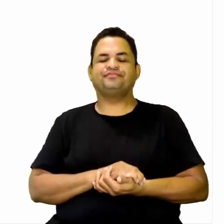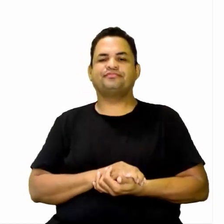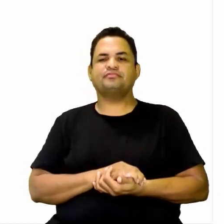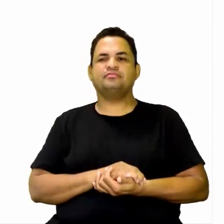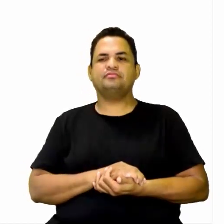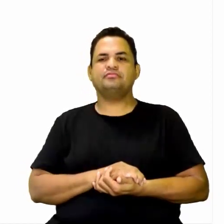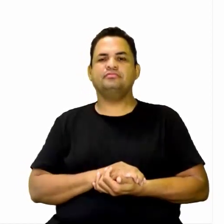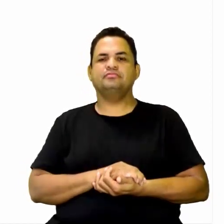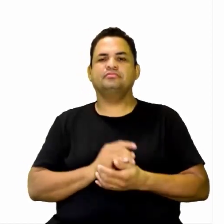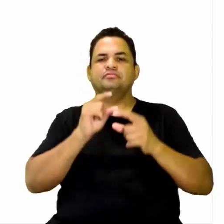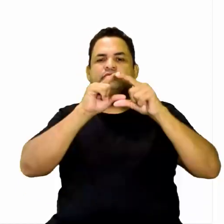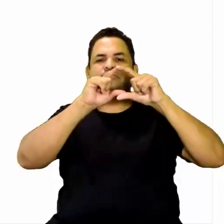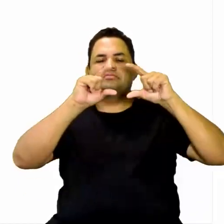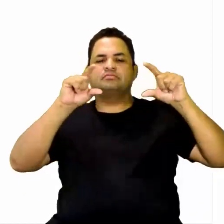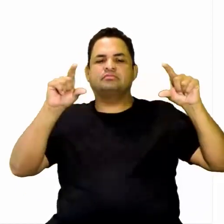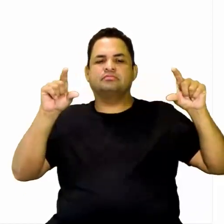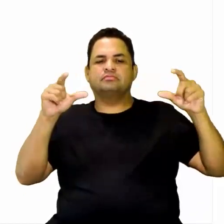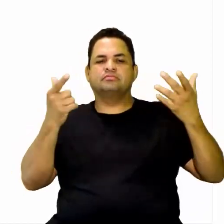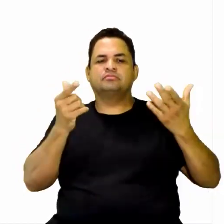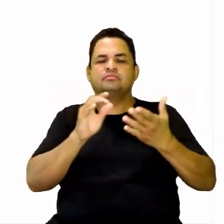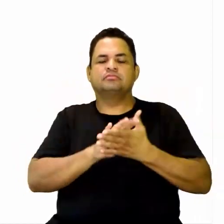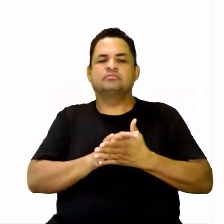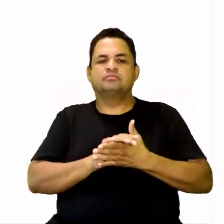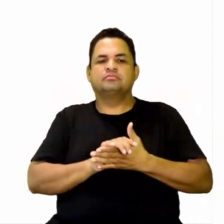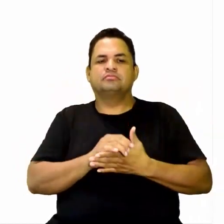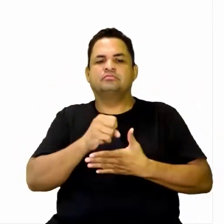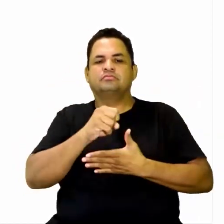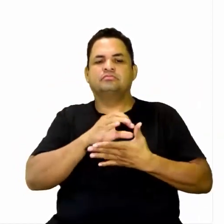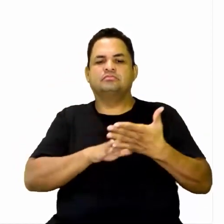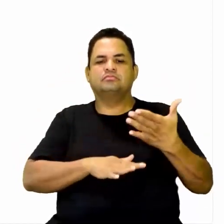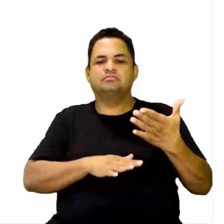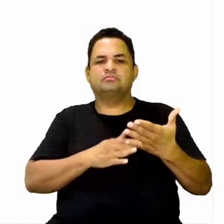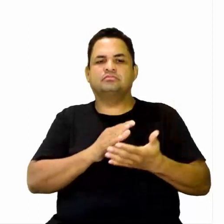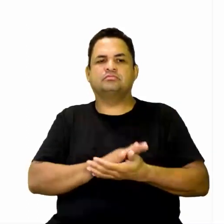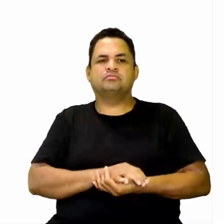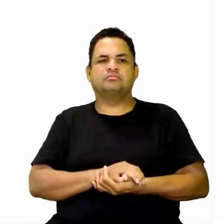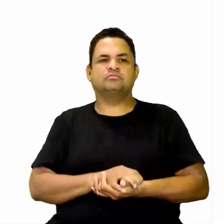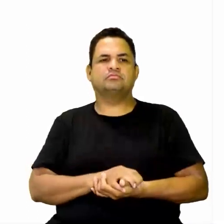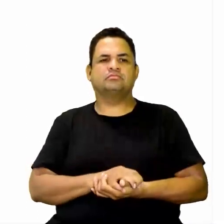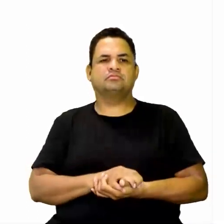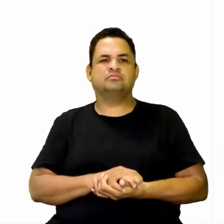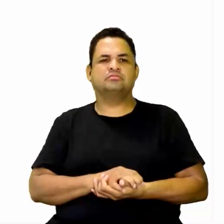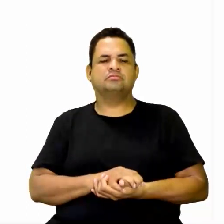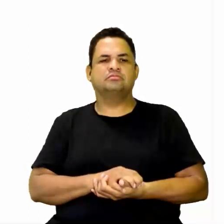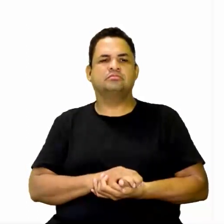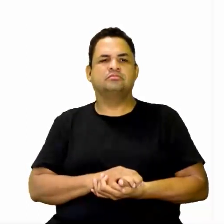o enunciado dessa questão nos diz o seguinte: